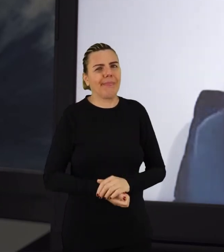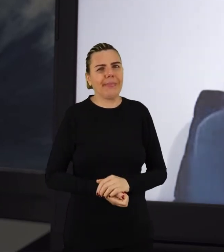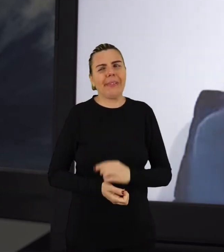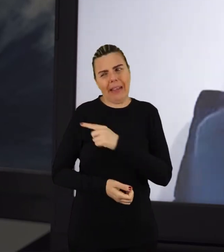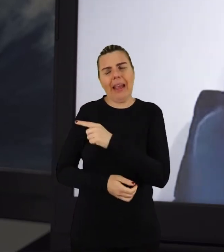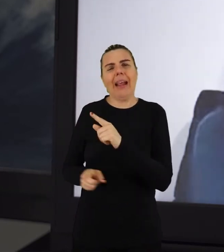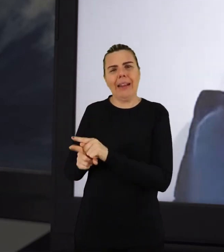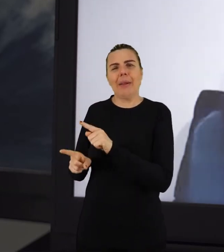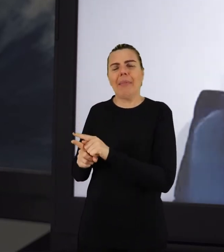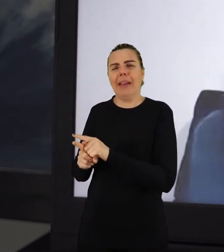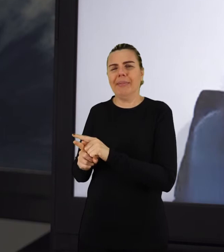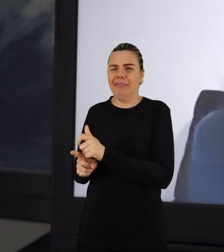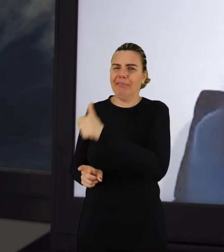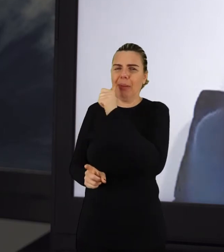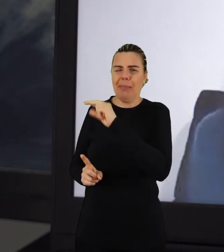O André também.